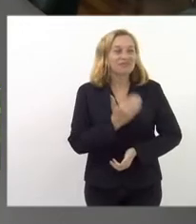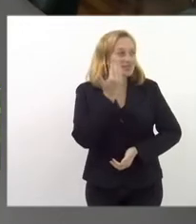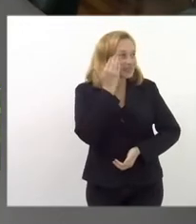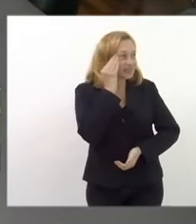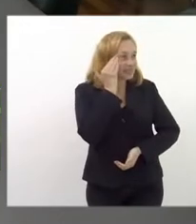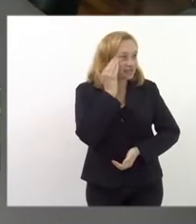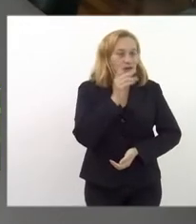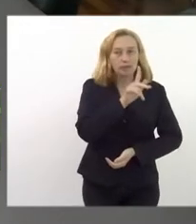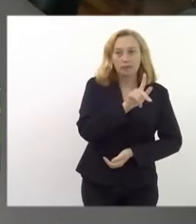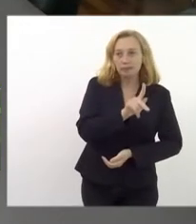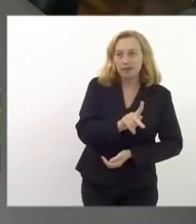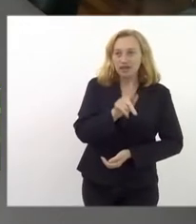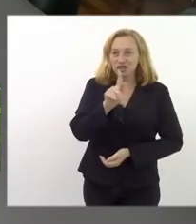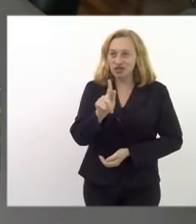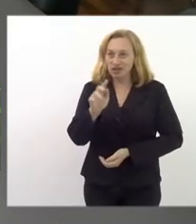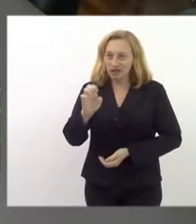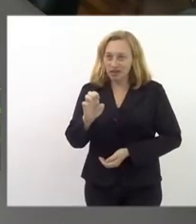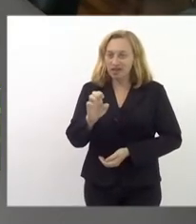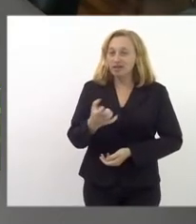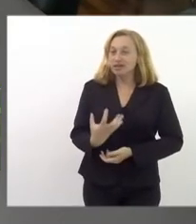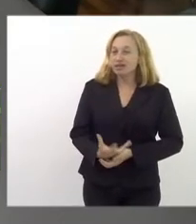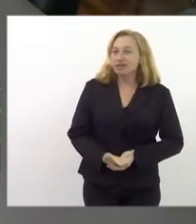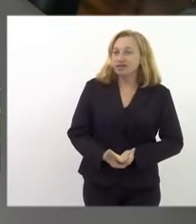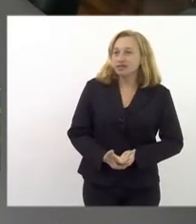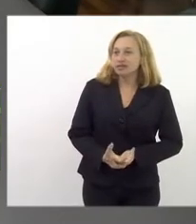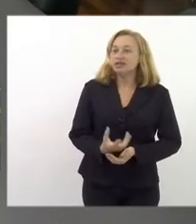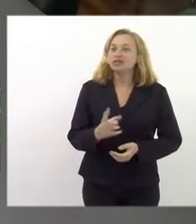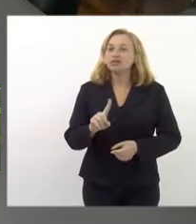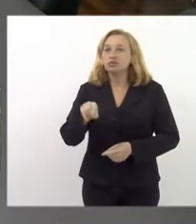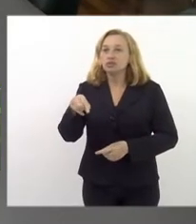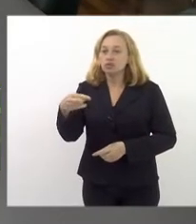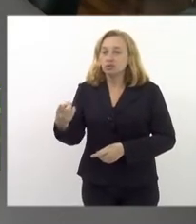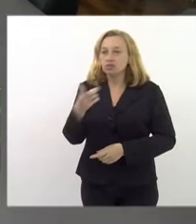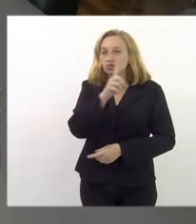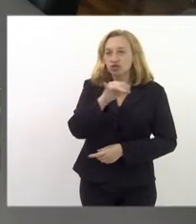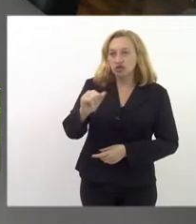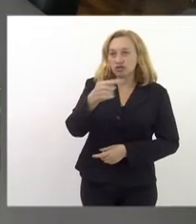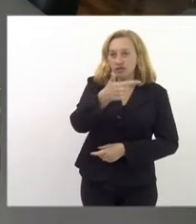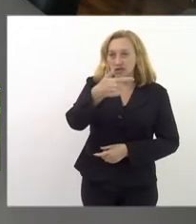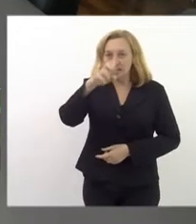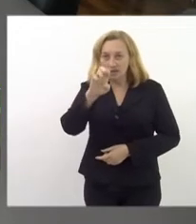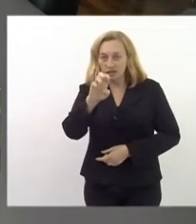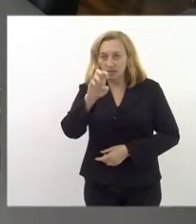da PGR. E nesse sentido é que está agendado para o próximo dia 25 de abril